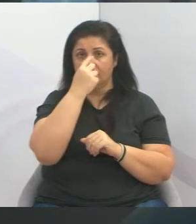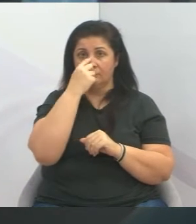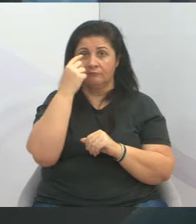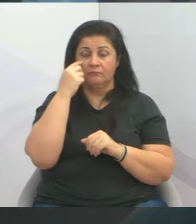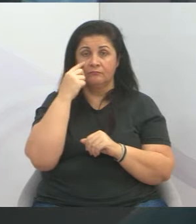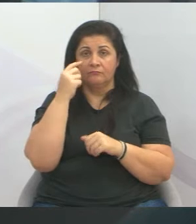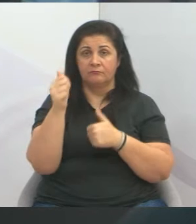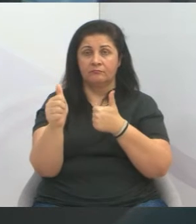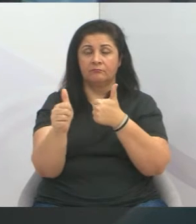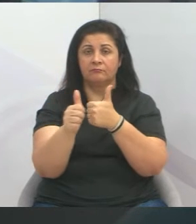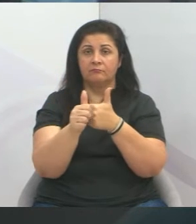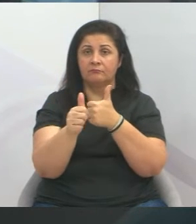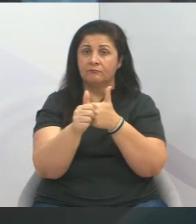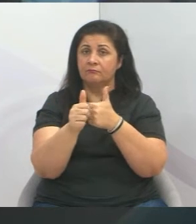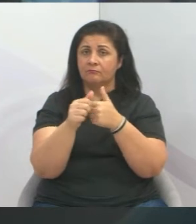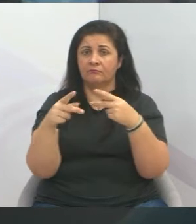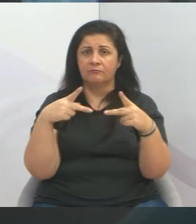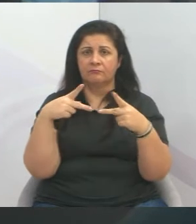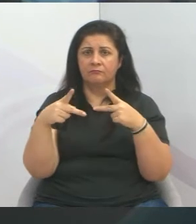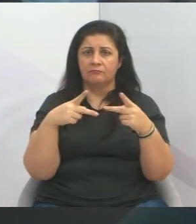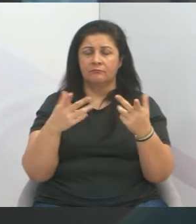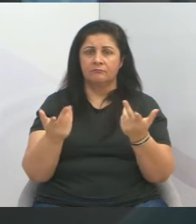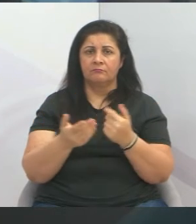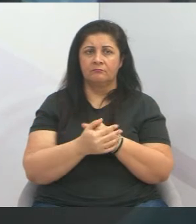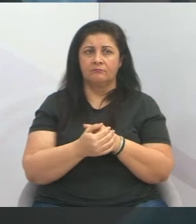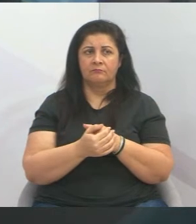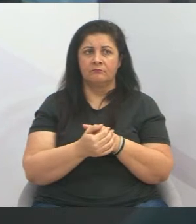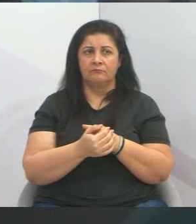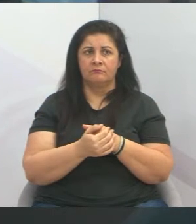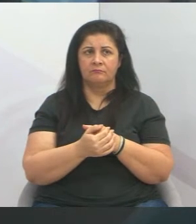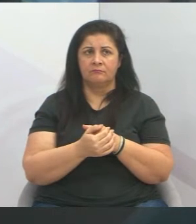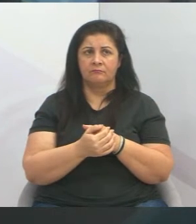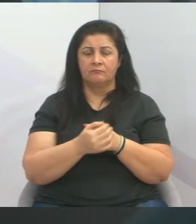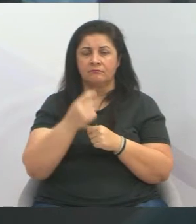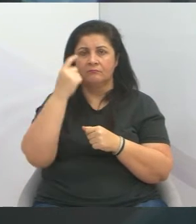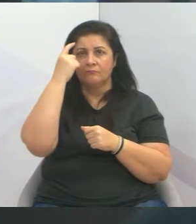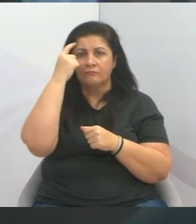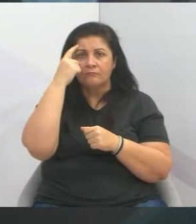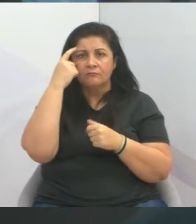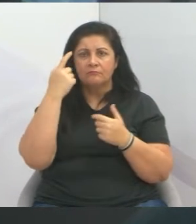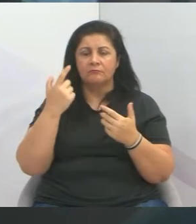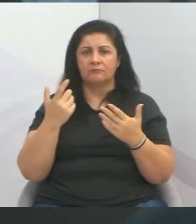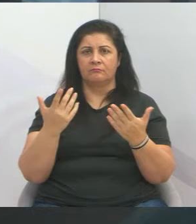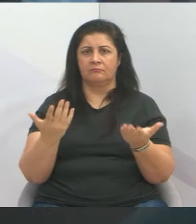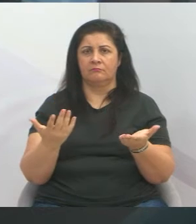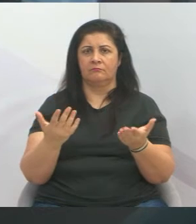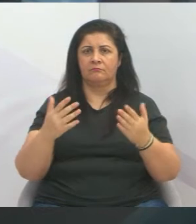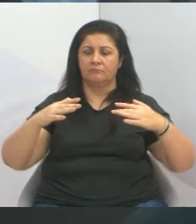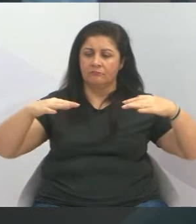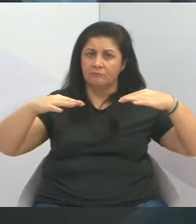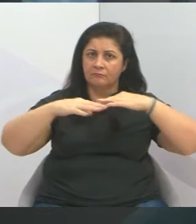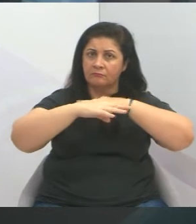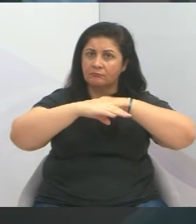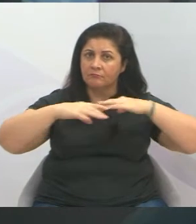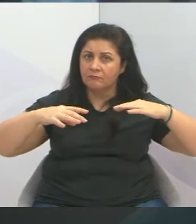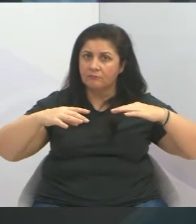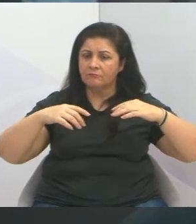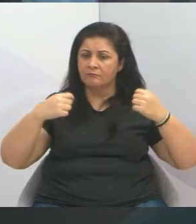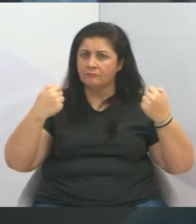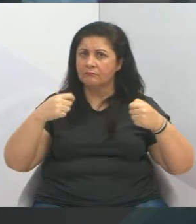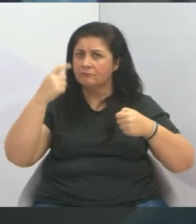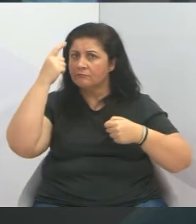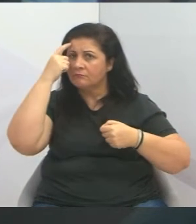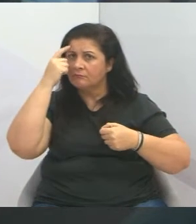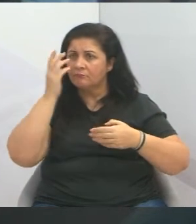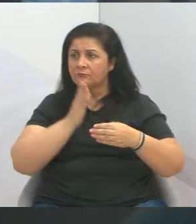Lua fica muito próximo à cidade de São José dos Campos então tens a mobilidade urbana é pensar também além dos limites da